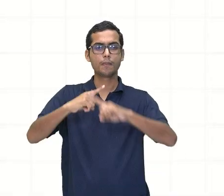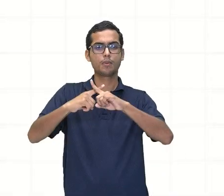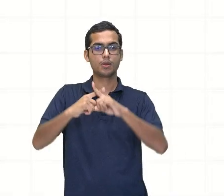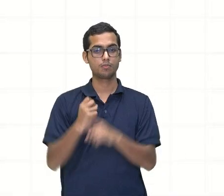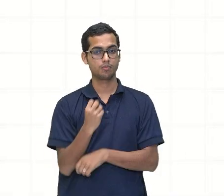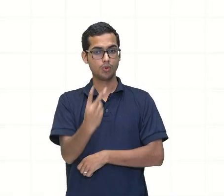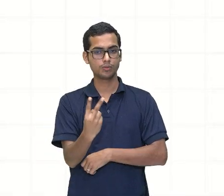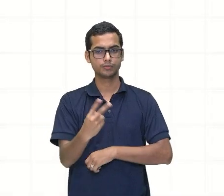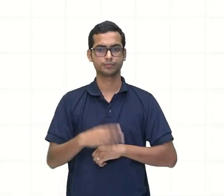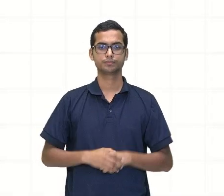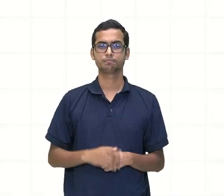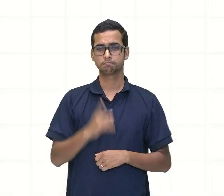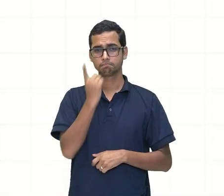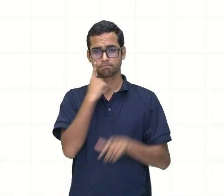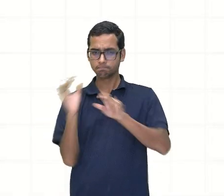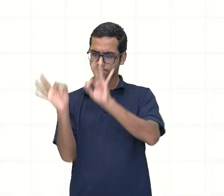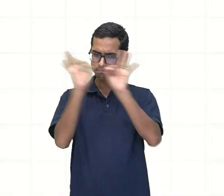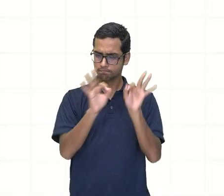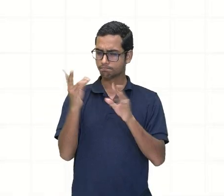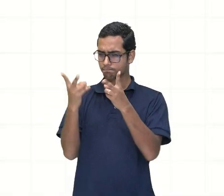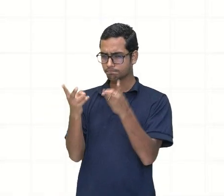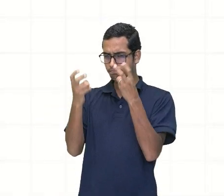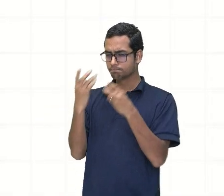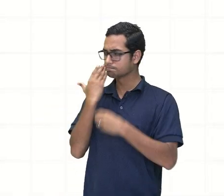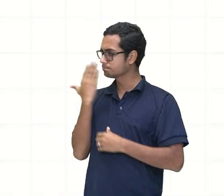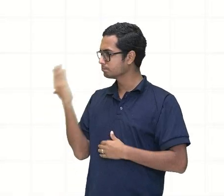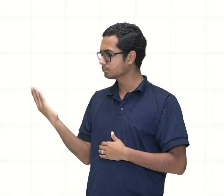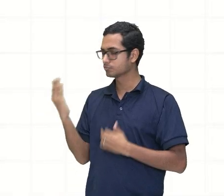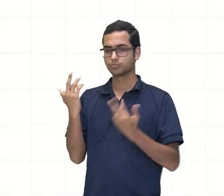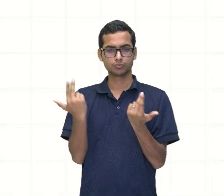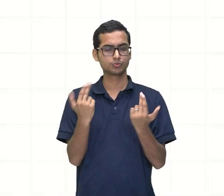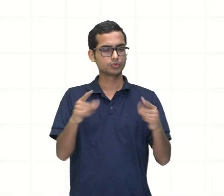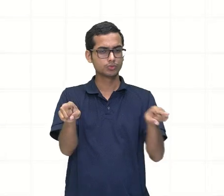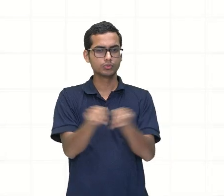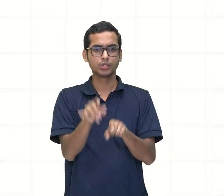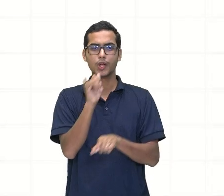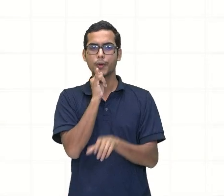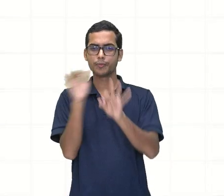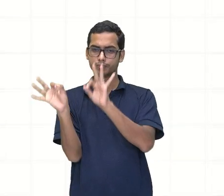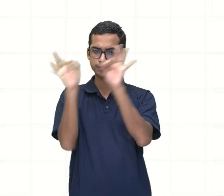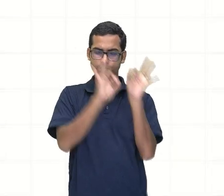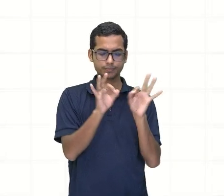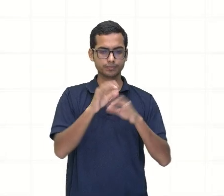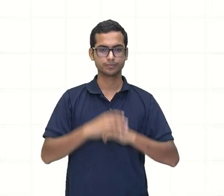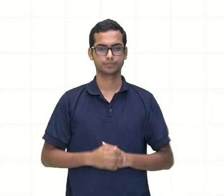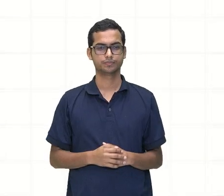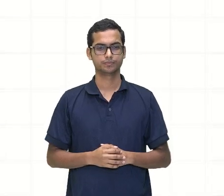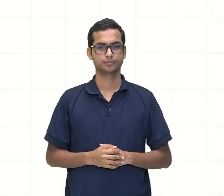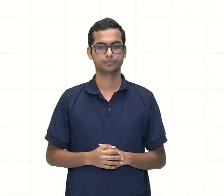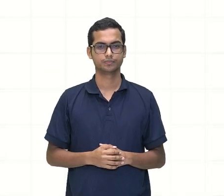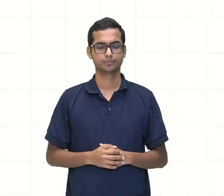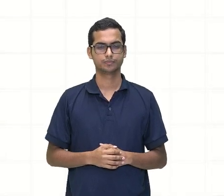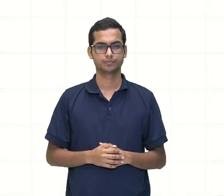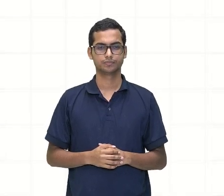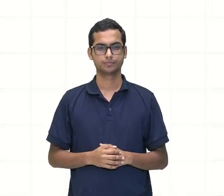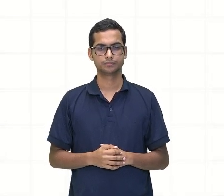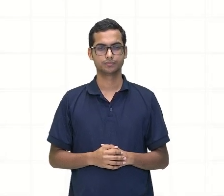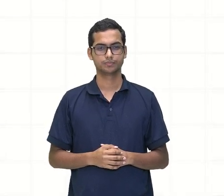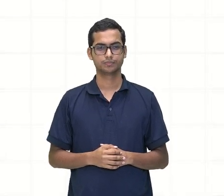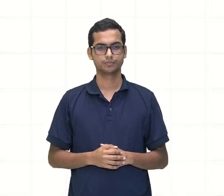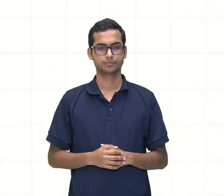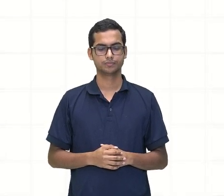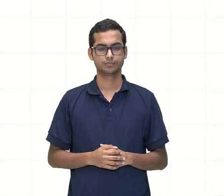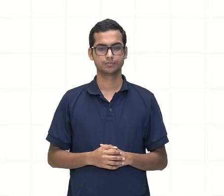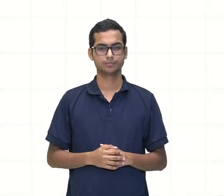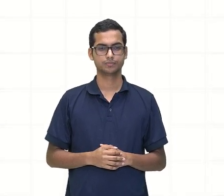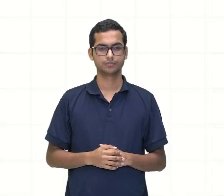E aqui, se vocês observarem, é a mesma coisa de eu fazer, por exemplo, vezes 1 vai ser